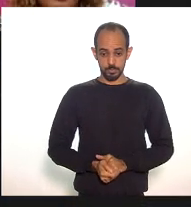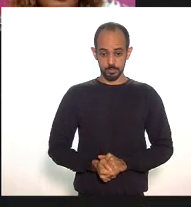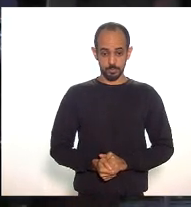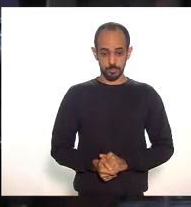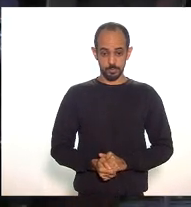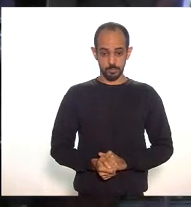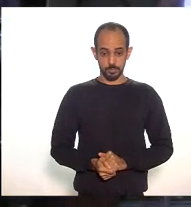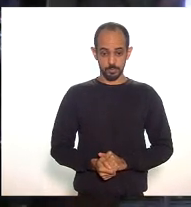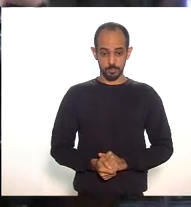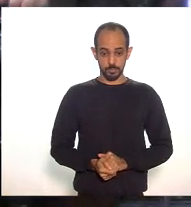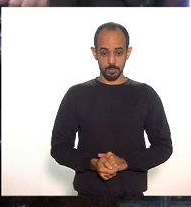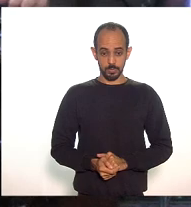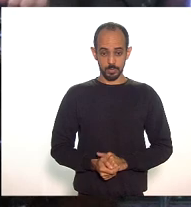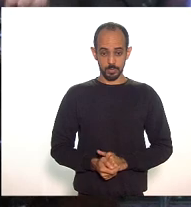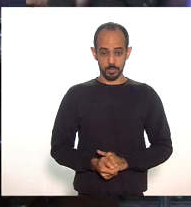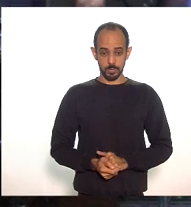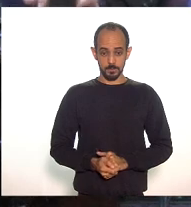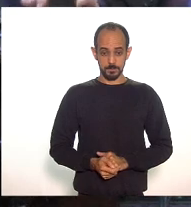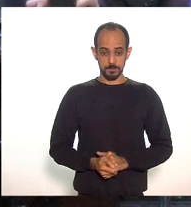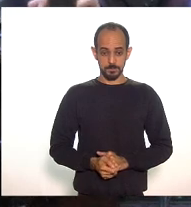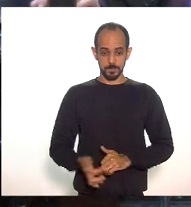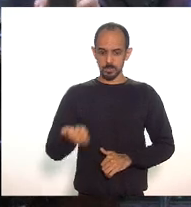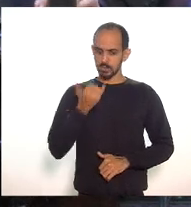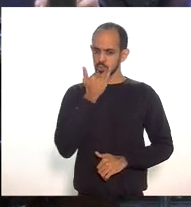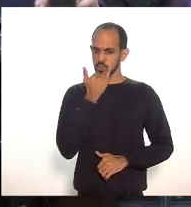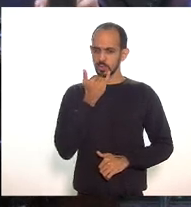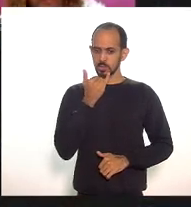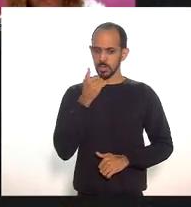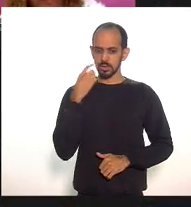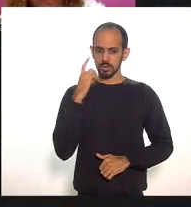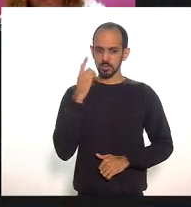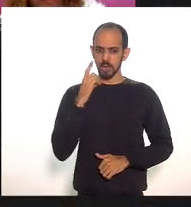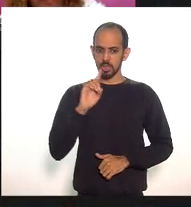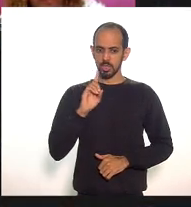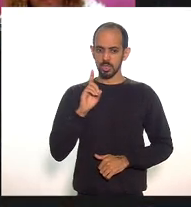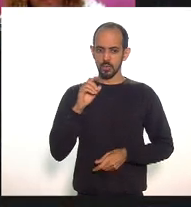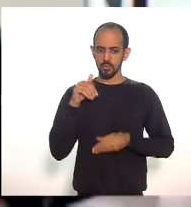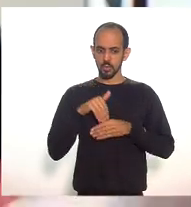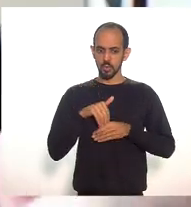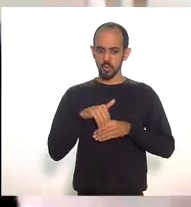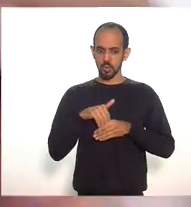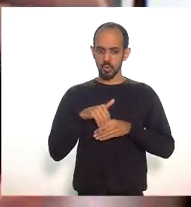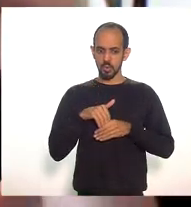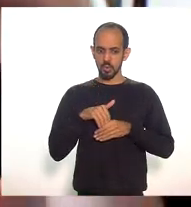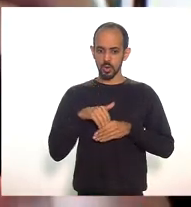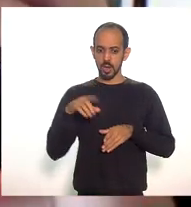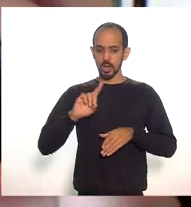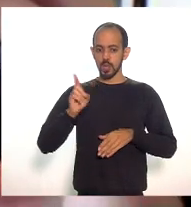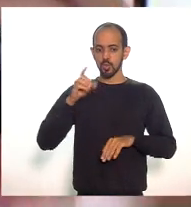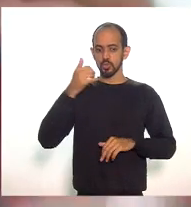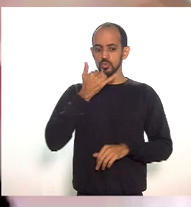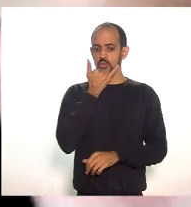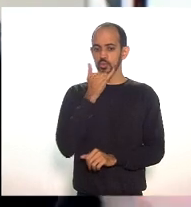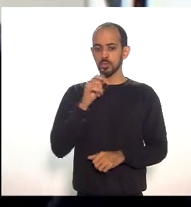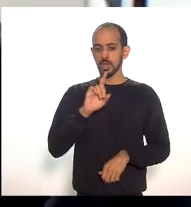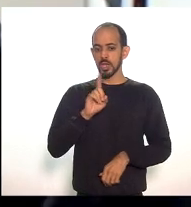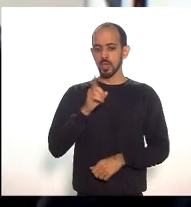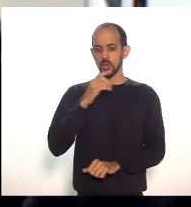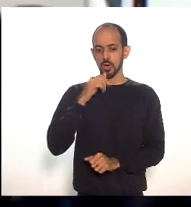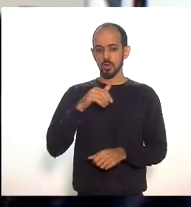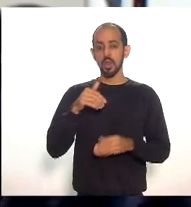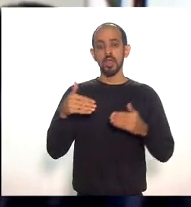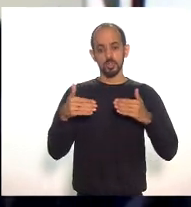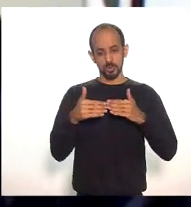não entendi Deputado você gostaria eu não estava mentindo parecido Deputado Não eu tava abrindo aqui meu arquivo não cheguei a concluir meu